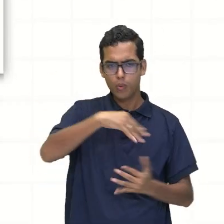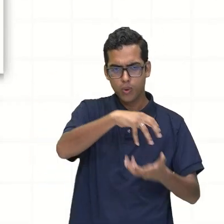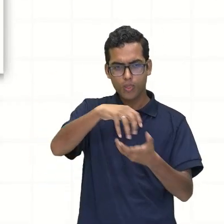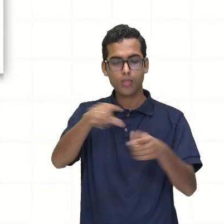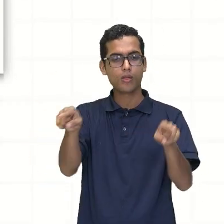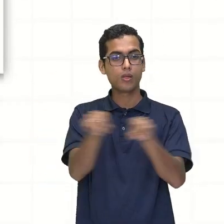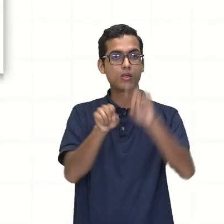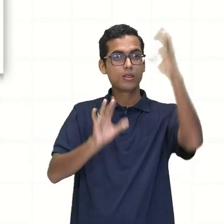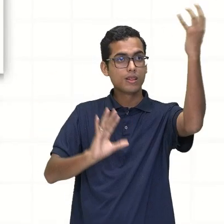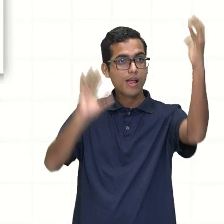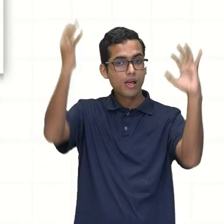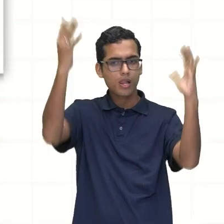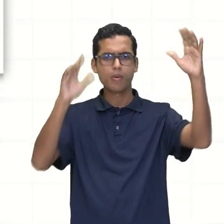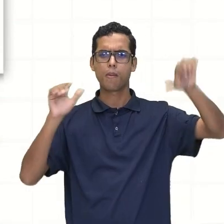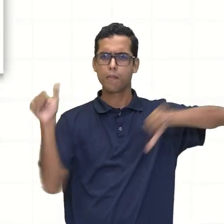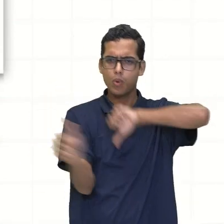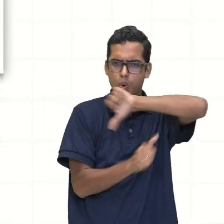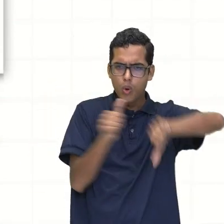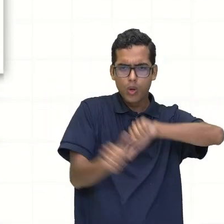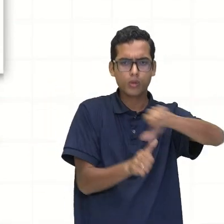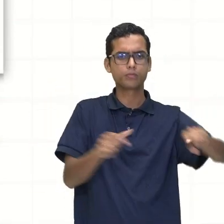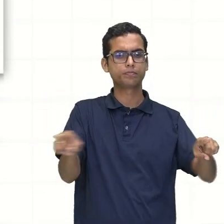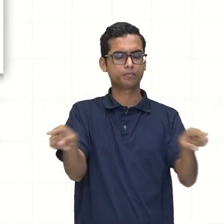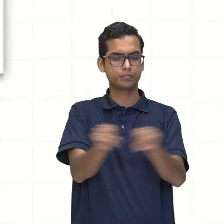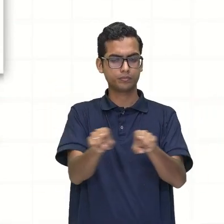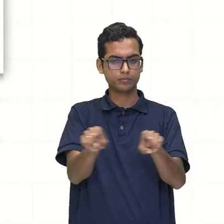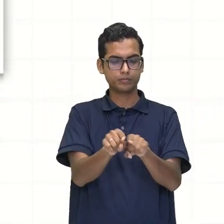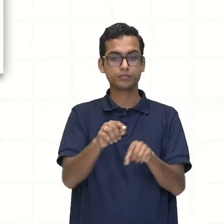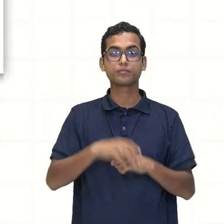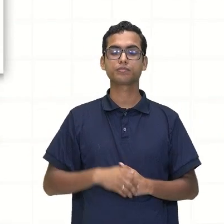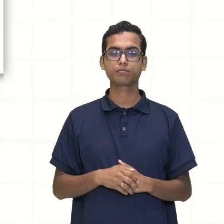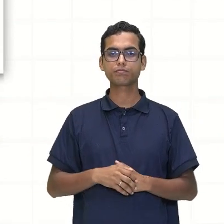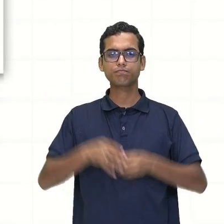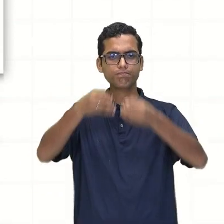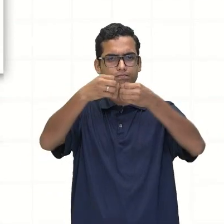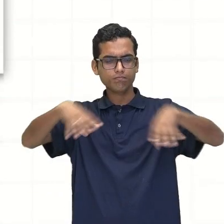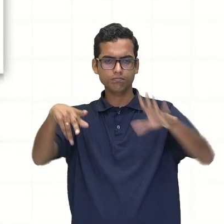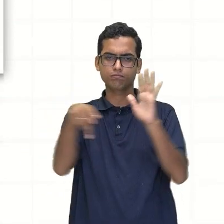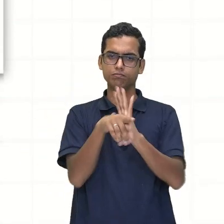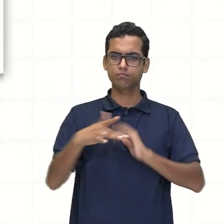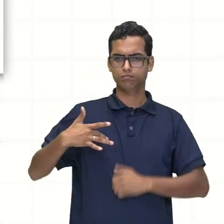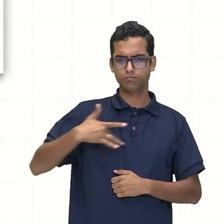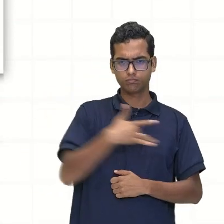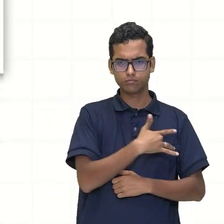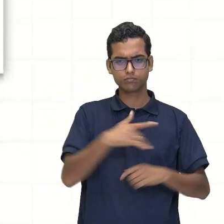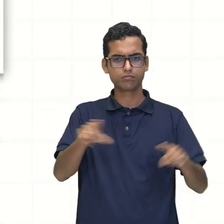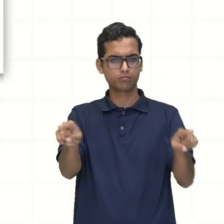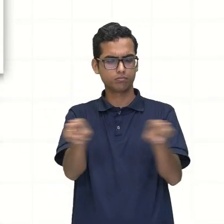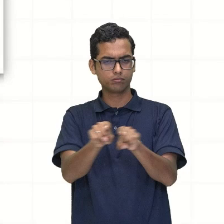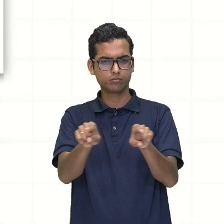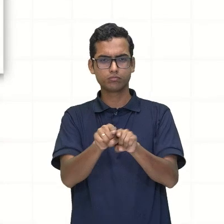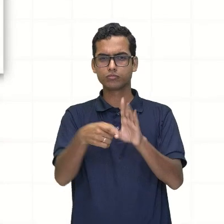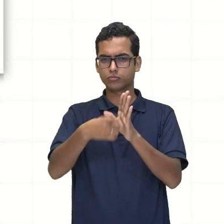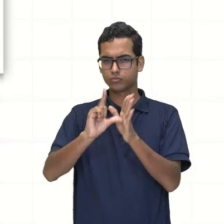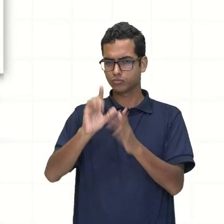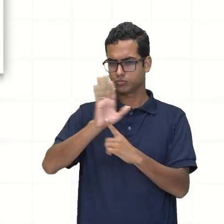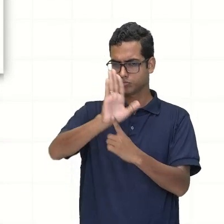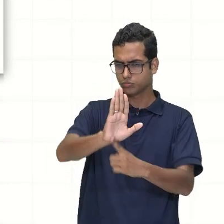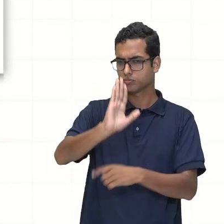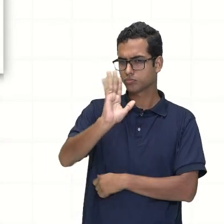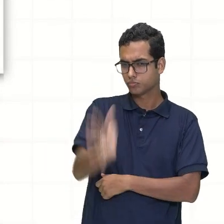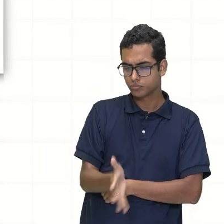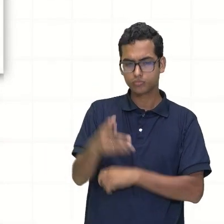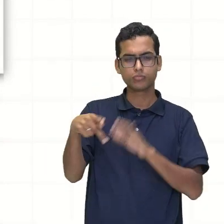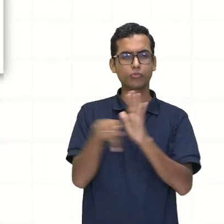mudanças climáticas, né? Nós temos aí os impactos à saúde, que a gente já até pontuou ali anteriormente, né? Como, por exemplo, a poluição